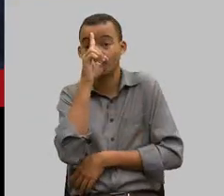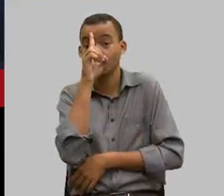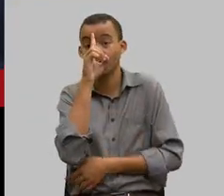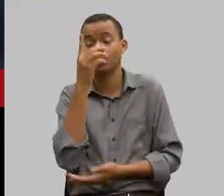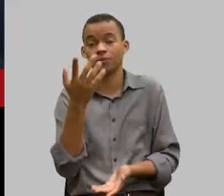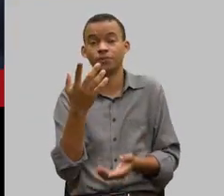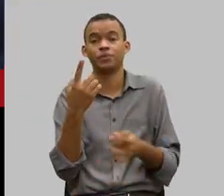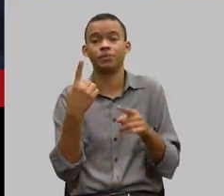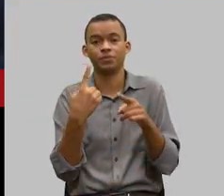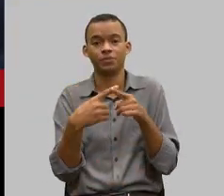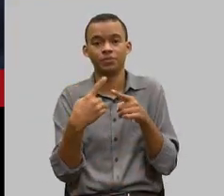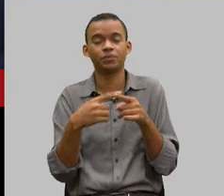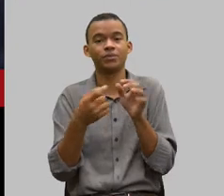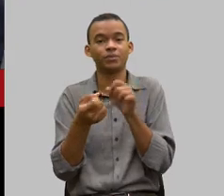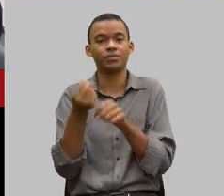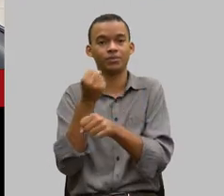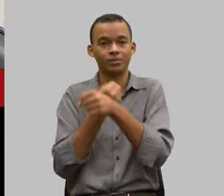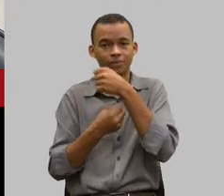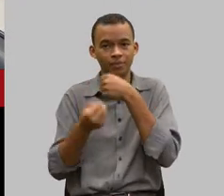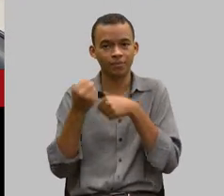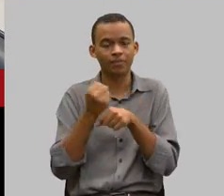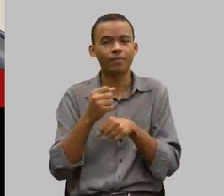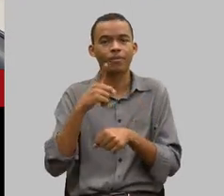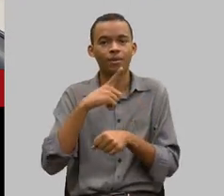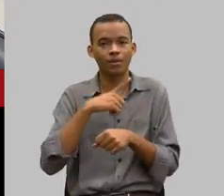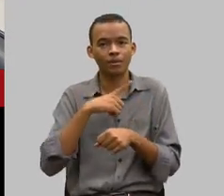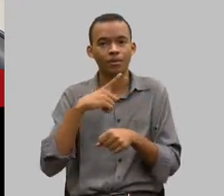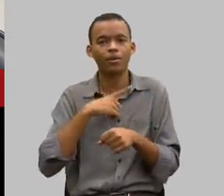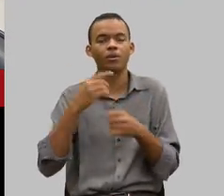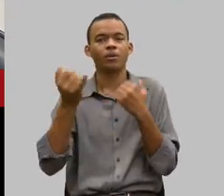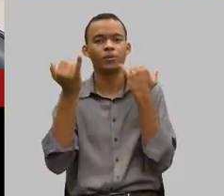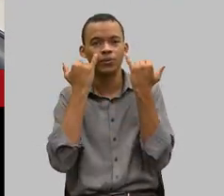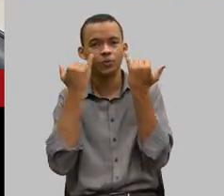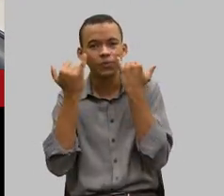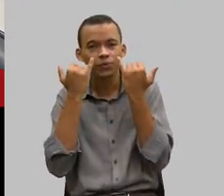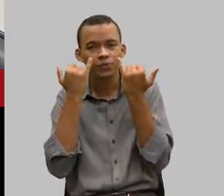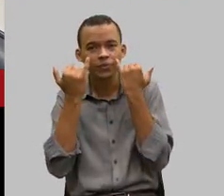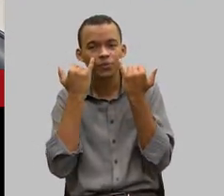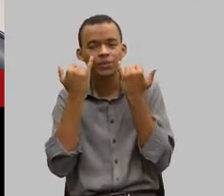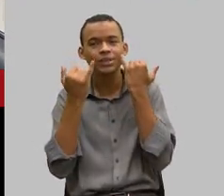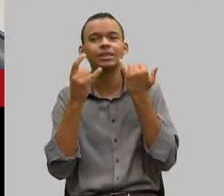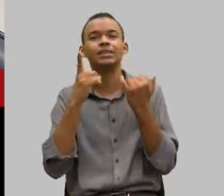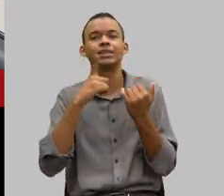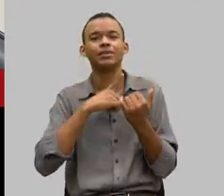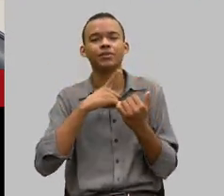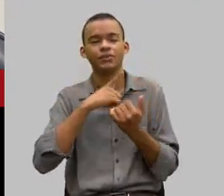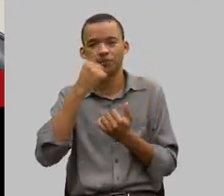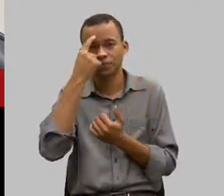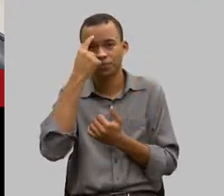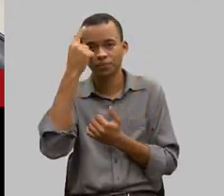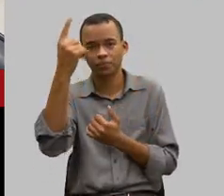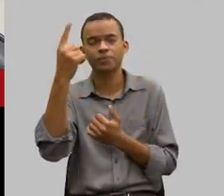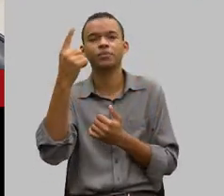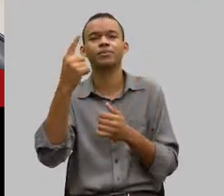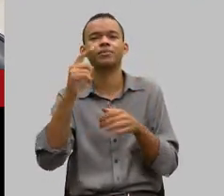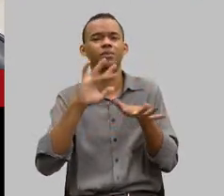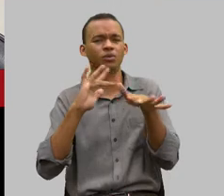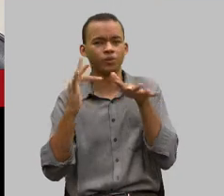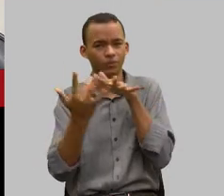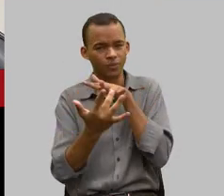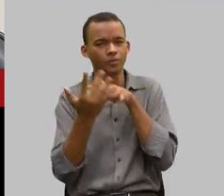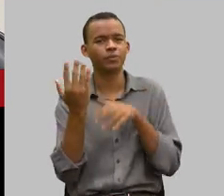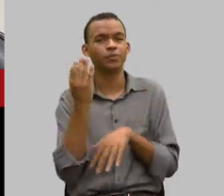passada Inclusive acho que demos até publicidade nisso acho eu acho que eu dei na minha rede social acho que o governo também deu nós os